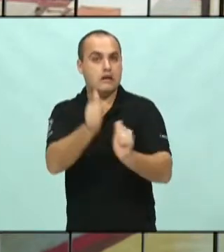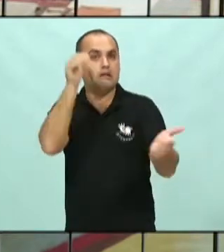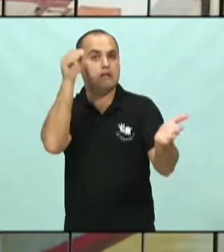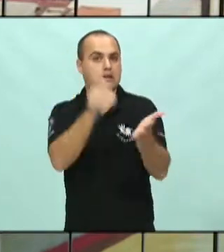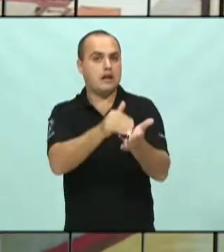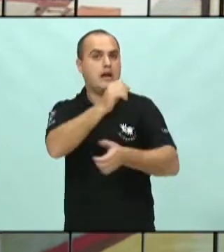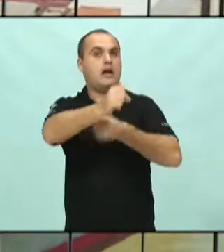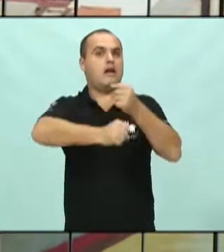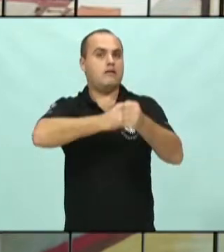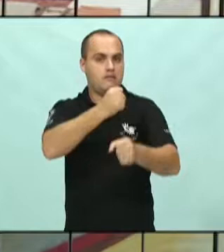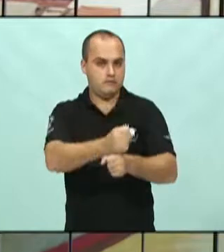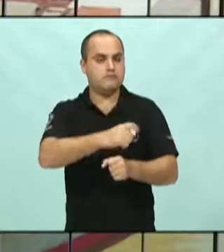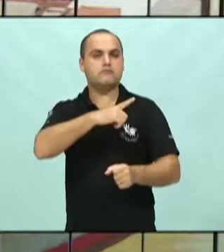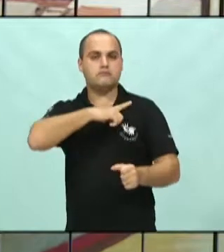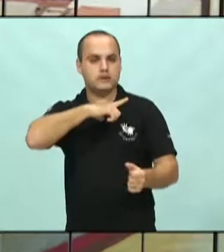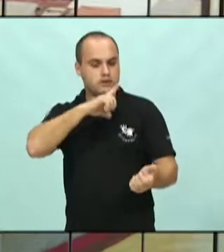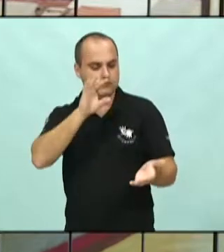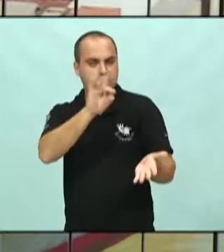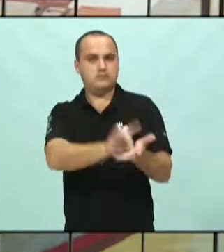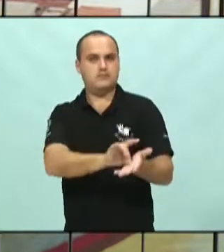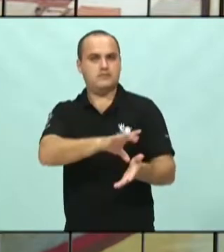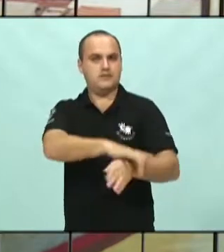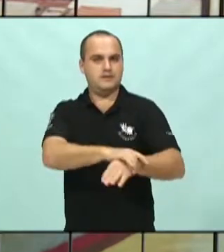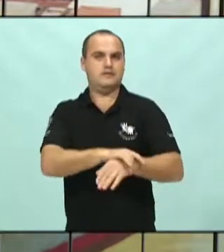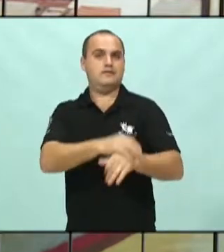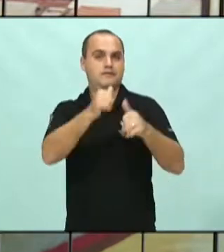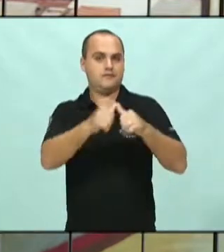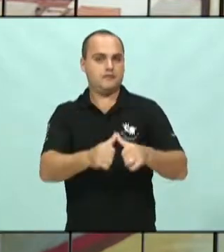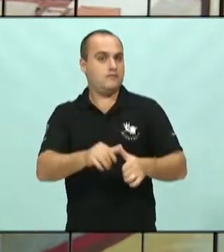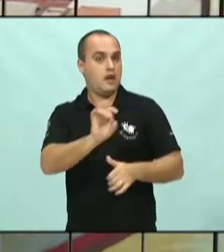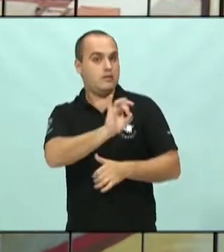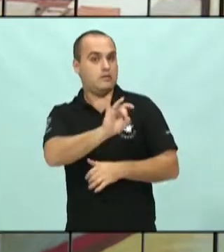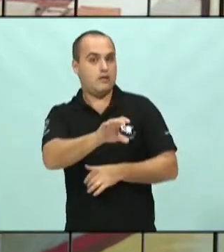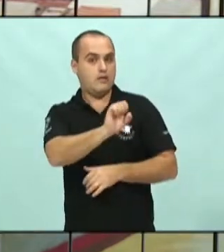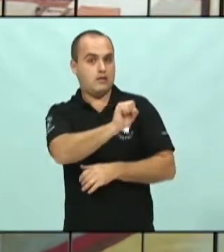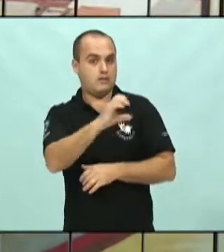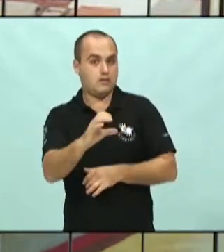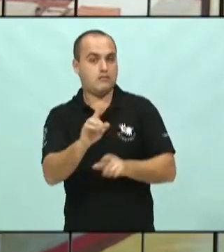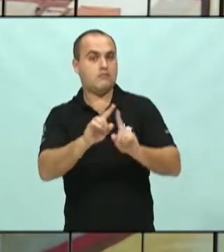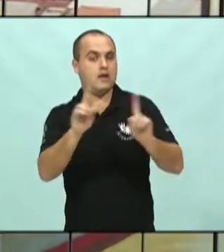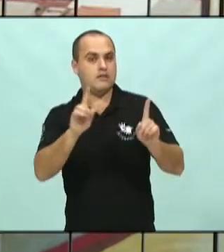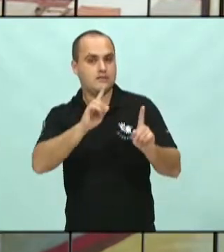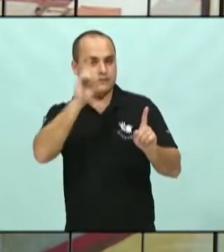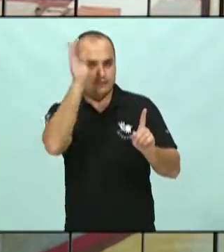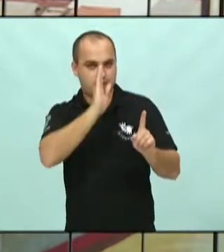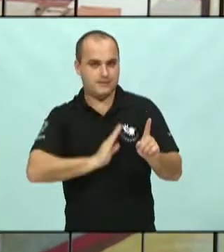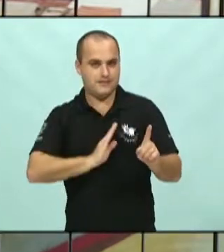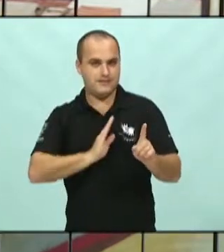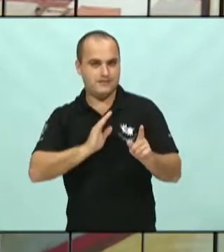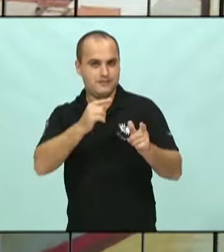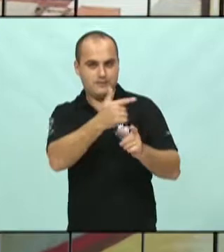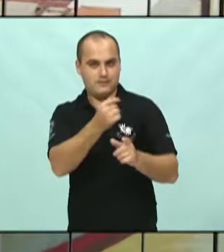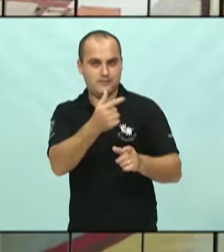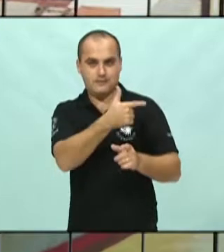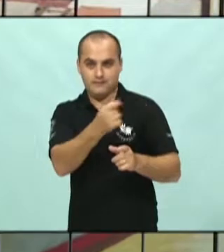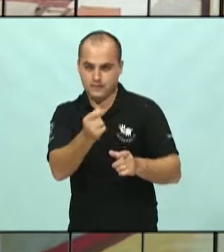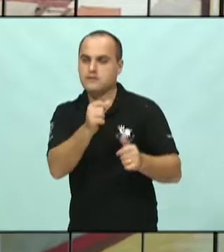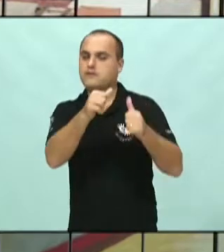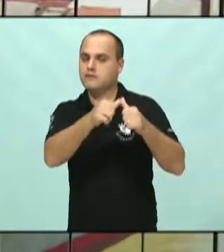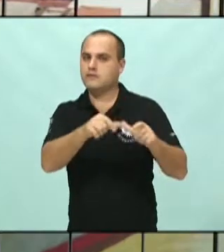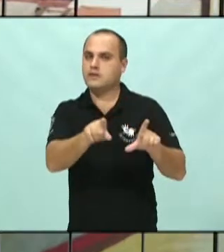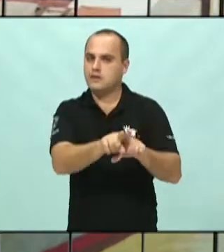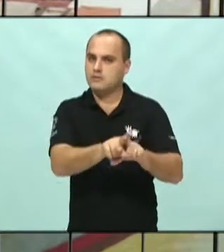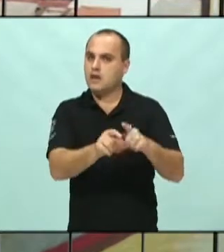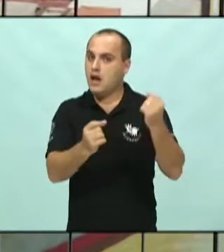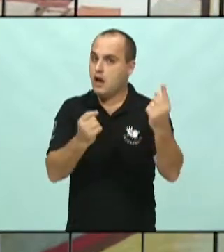já está sendo planejado o time não só do Catarinense, como da própria Brasileiro da Série D de 2020, com a